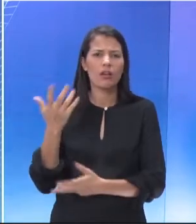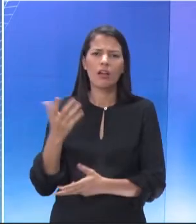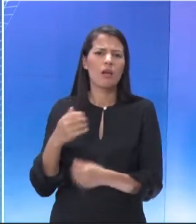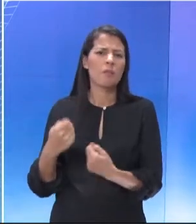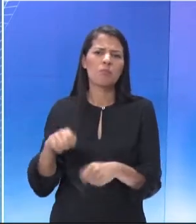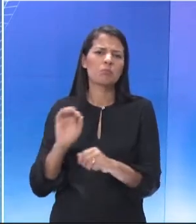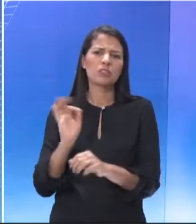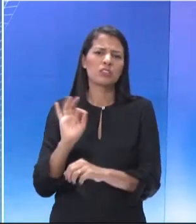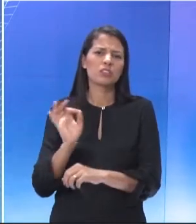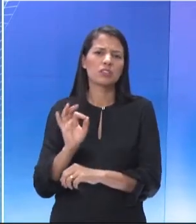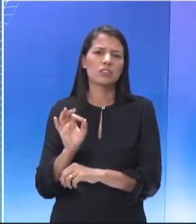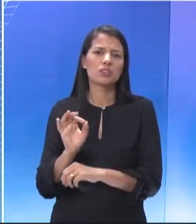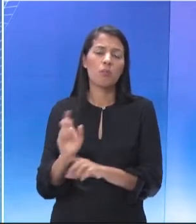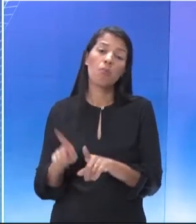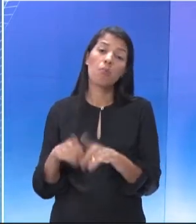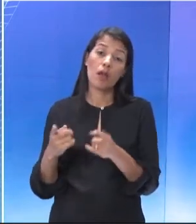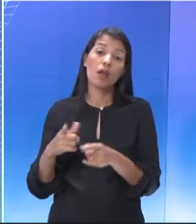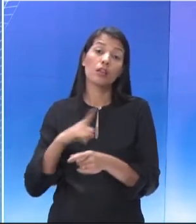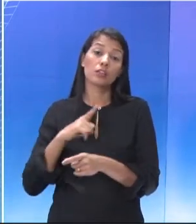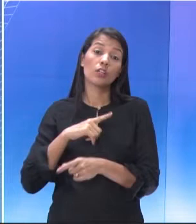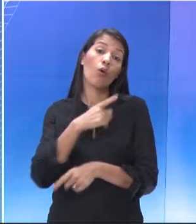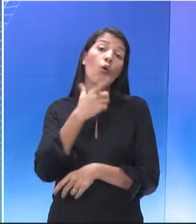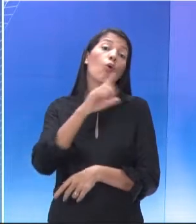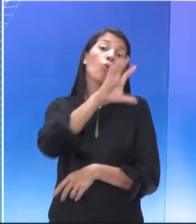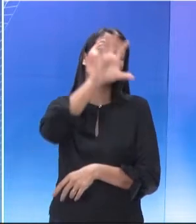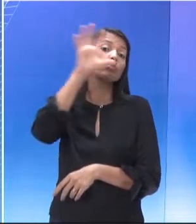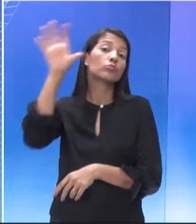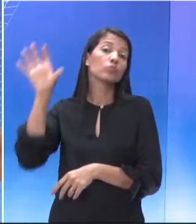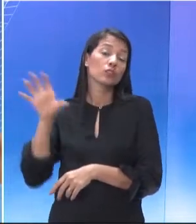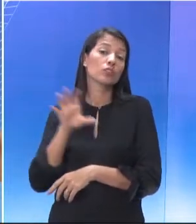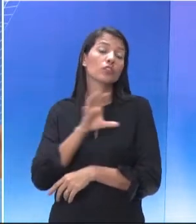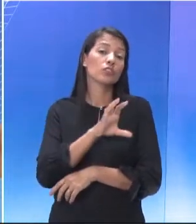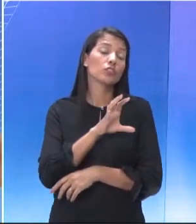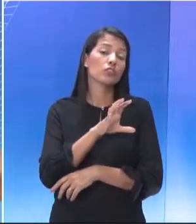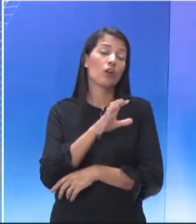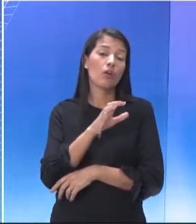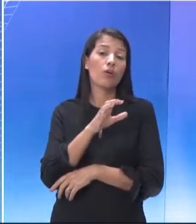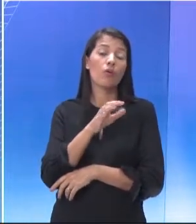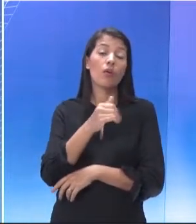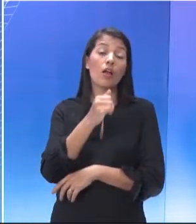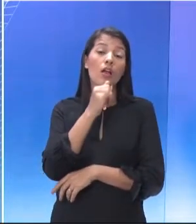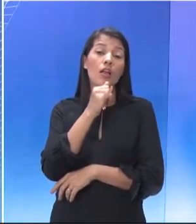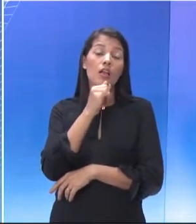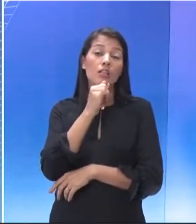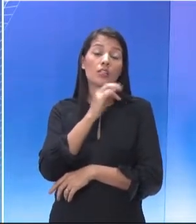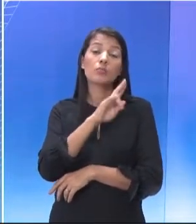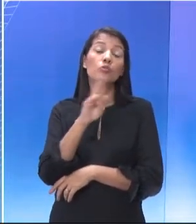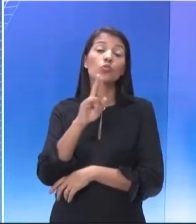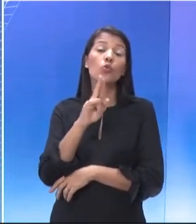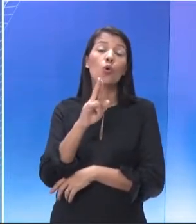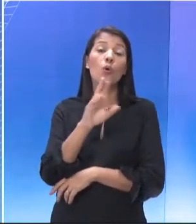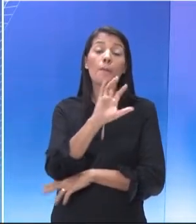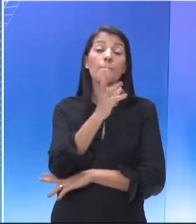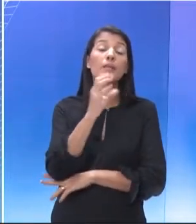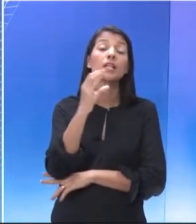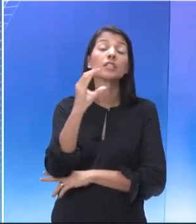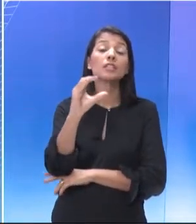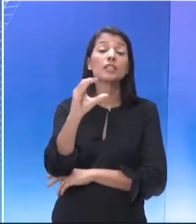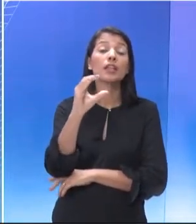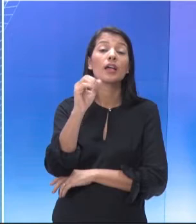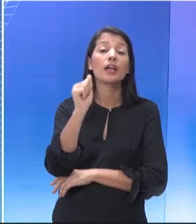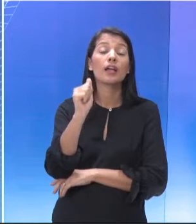por exemplo, você vai ter um problema, porque você tem pouca disponibilidade de água. Lembrando que a Caatinga você tem uma